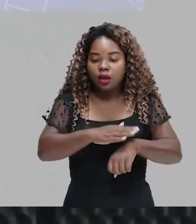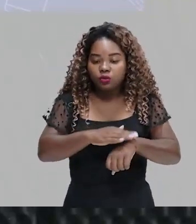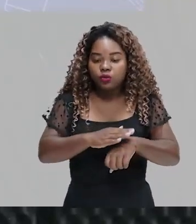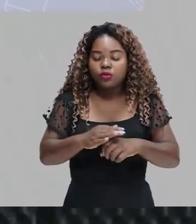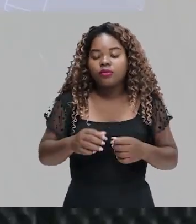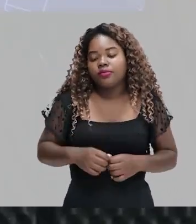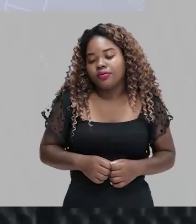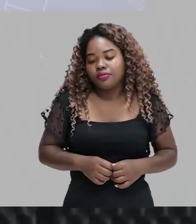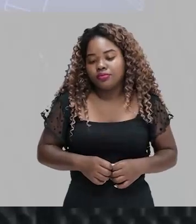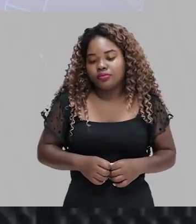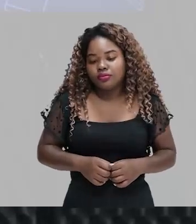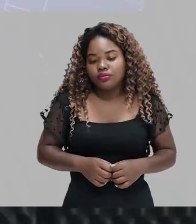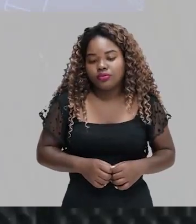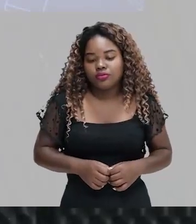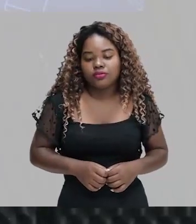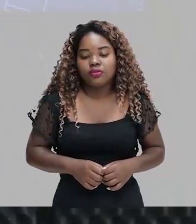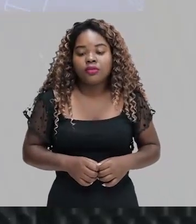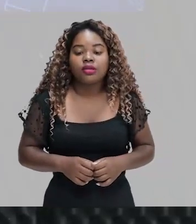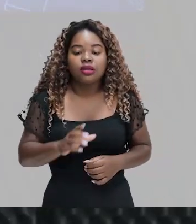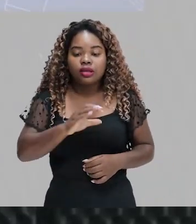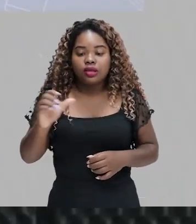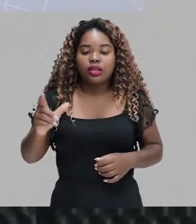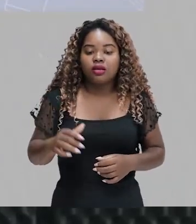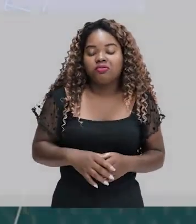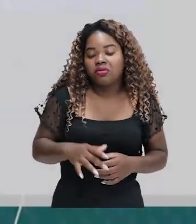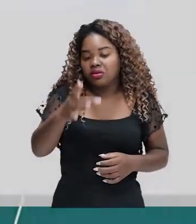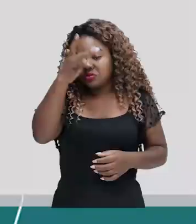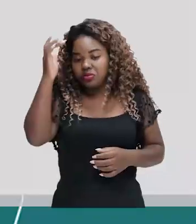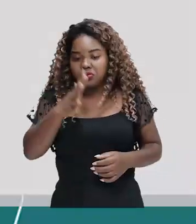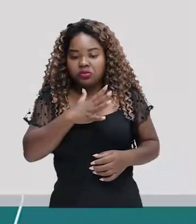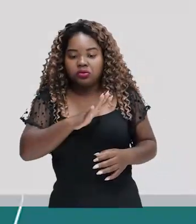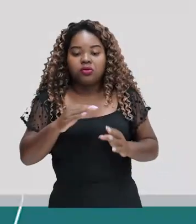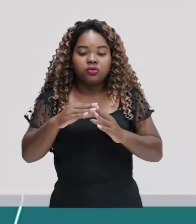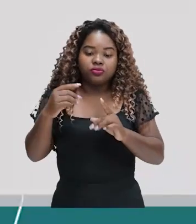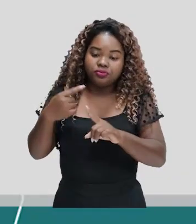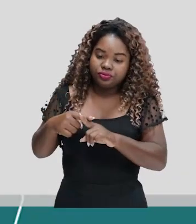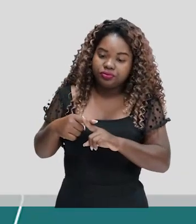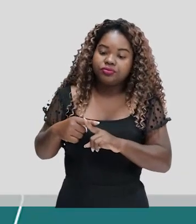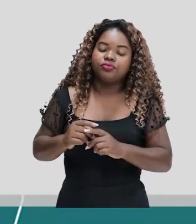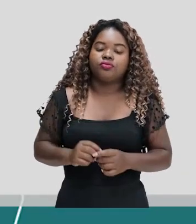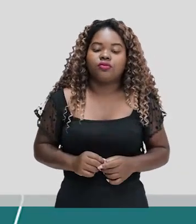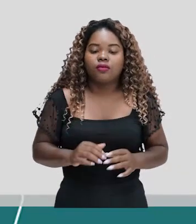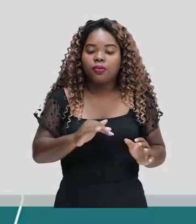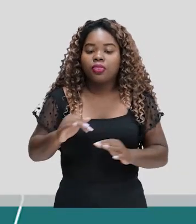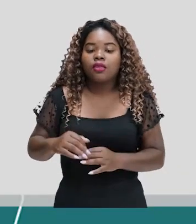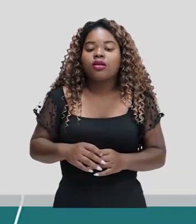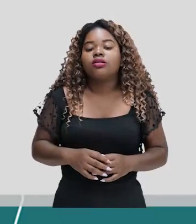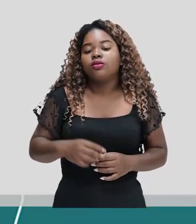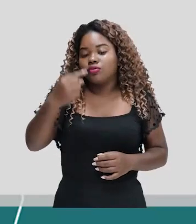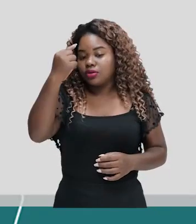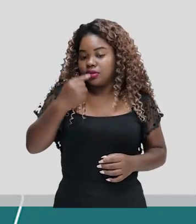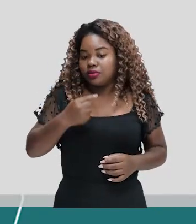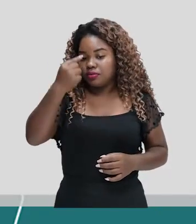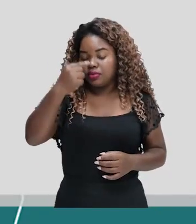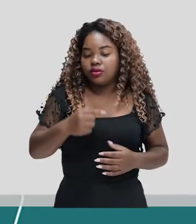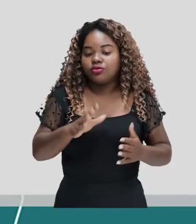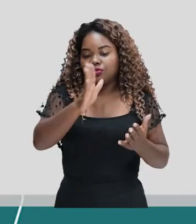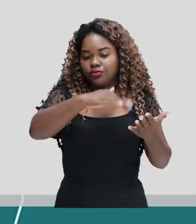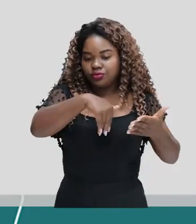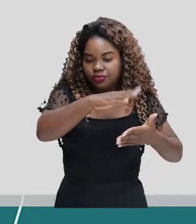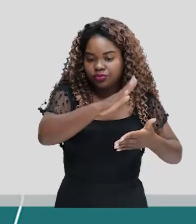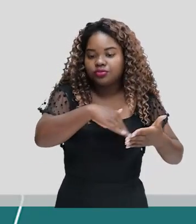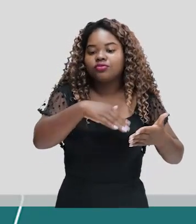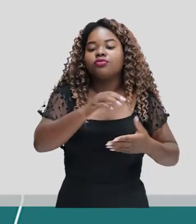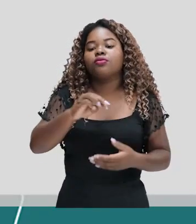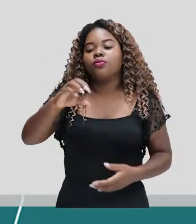nem todo mundo gosta, inclusive a própria igreja, que é um dos maiores mecenas. Bom, a obra mais conhecida do mundo de Leonardo da Vinci,